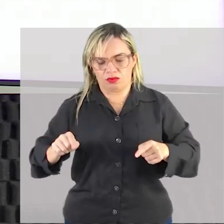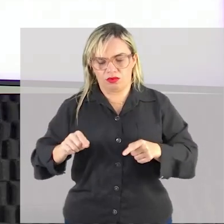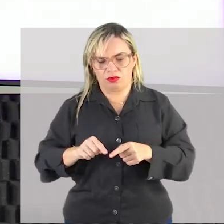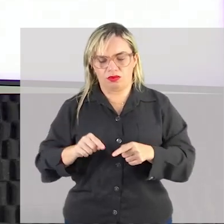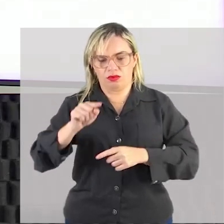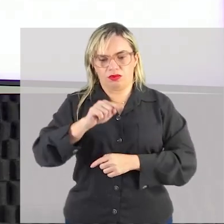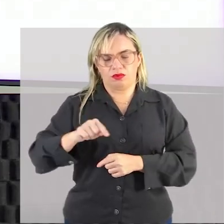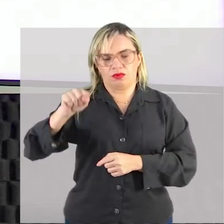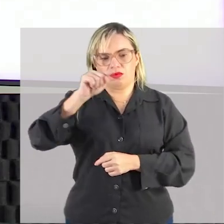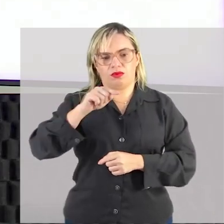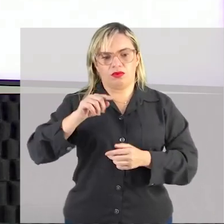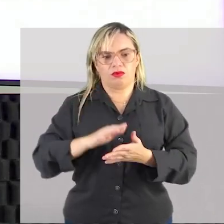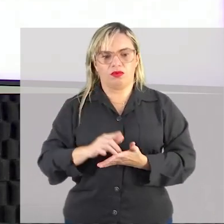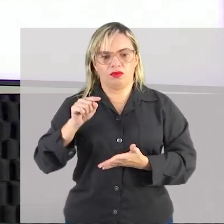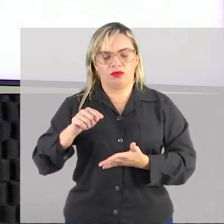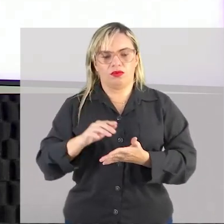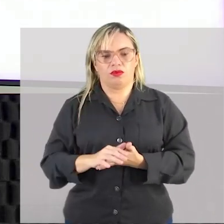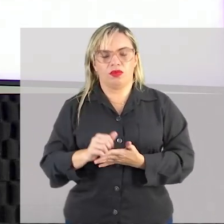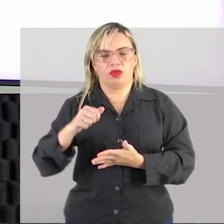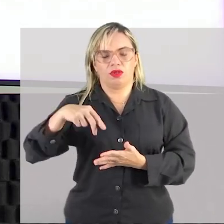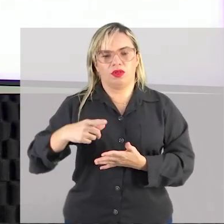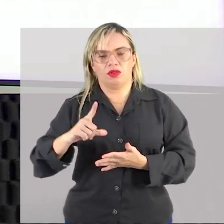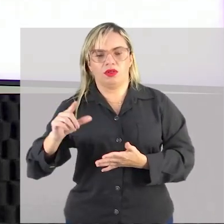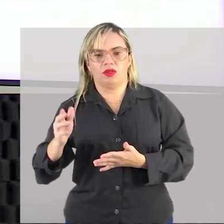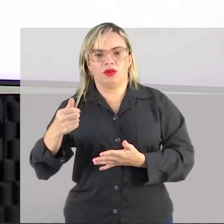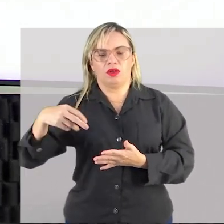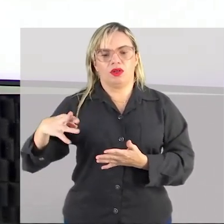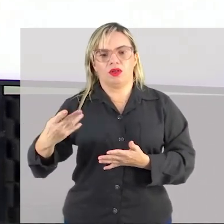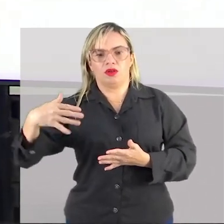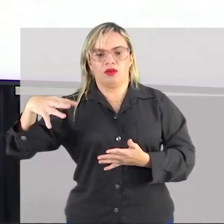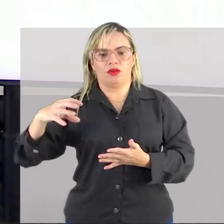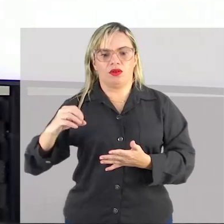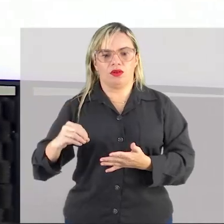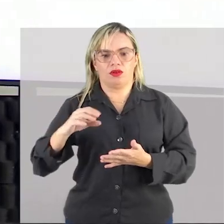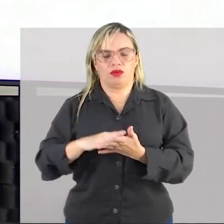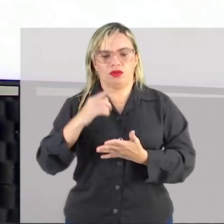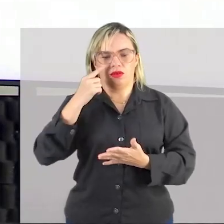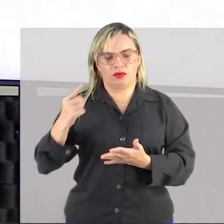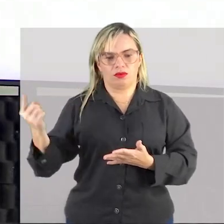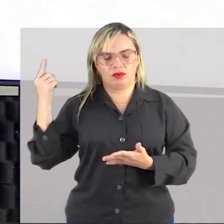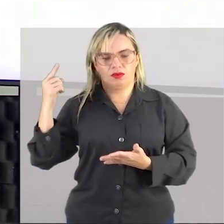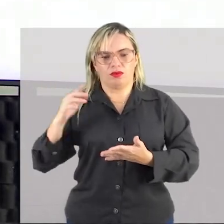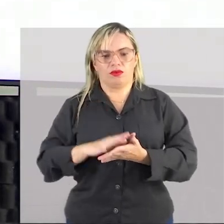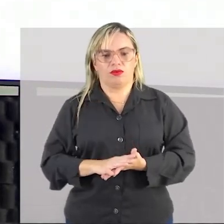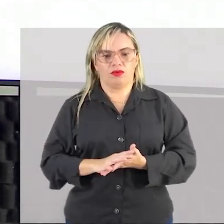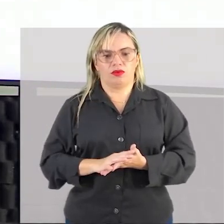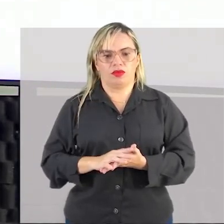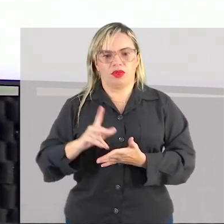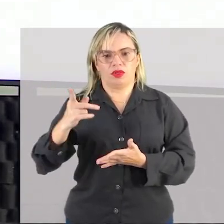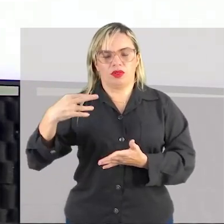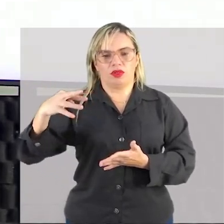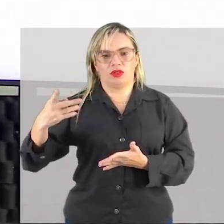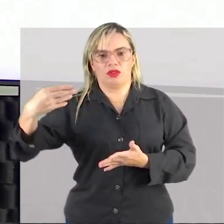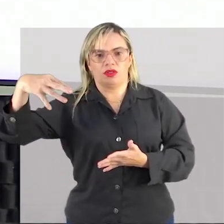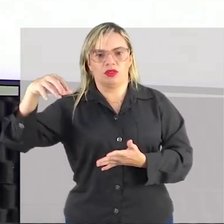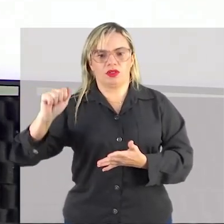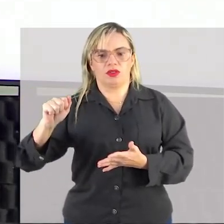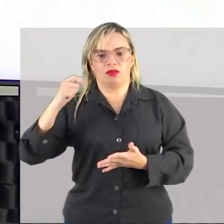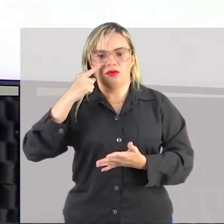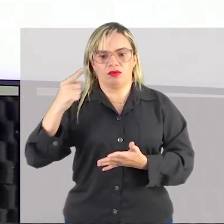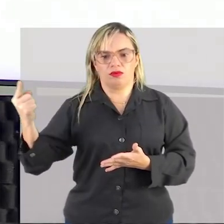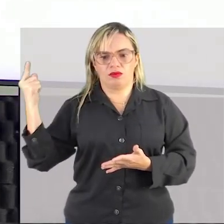ligada a um anelzinho aromático. Hidroxila ligada ao anel aromático, tu tem um fenol. Tá bem aqui o